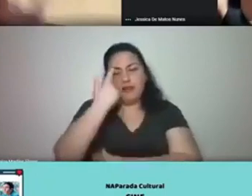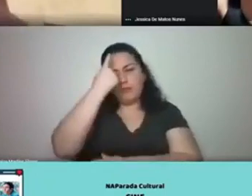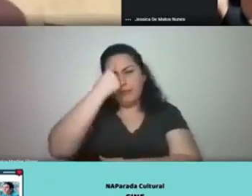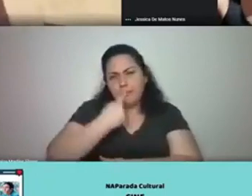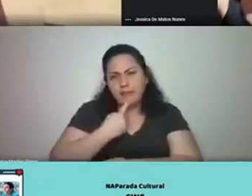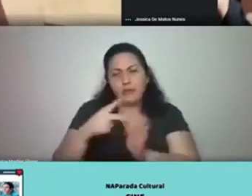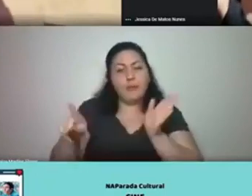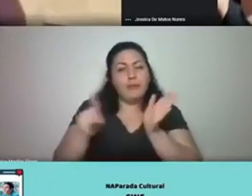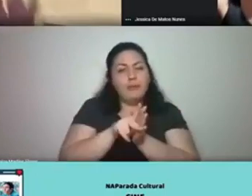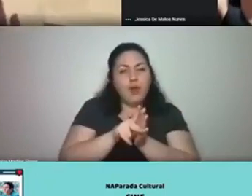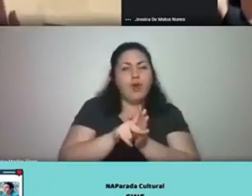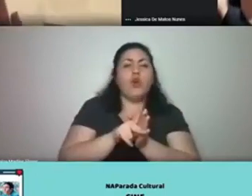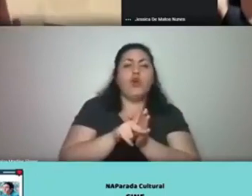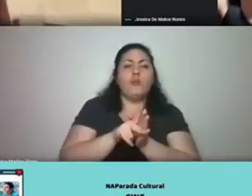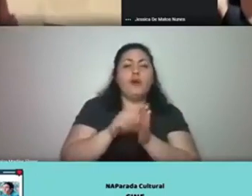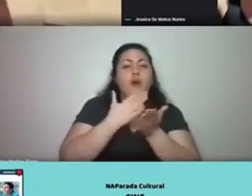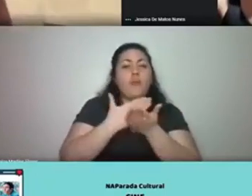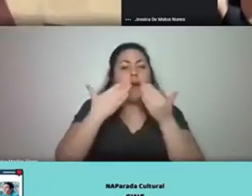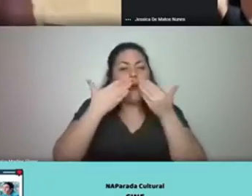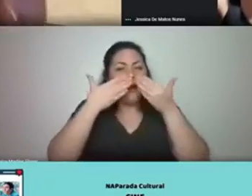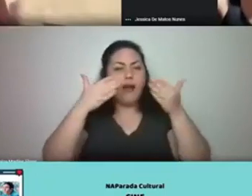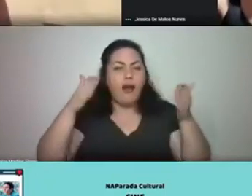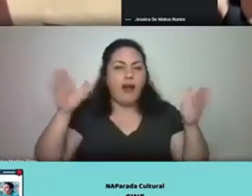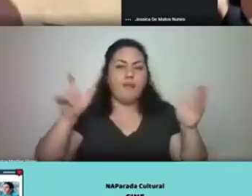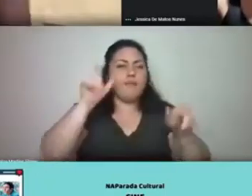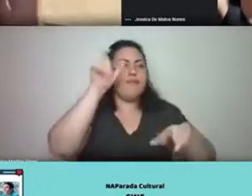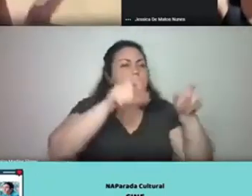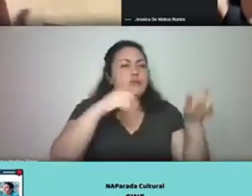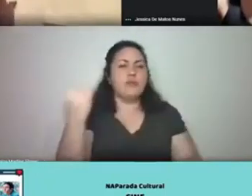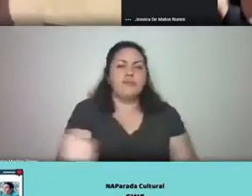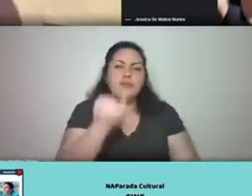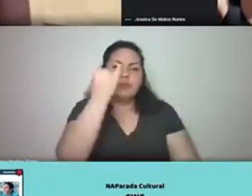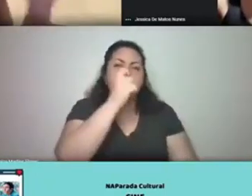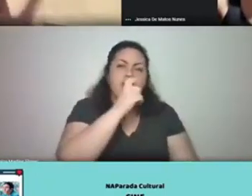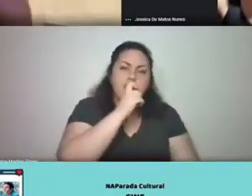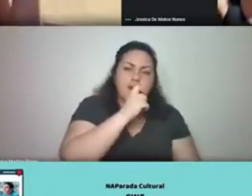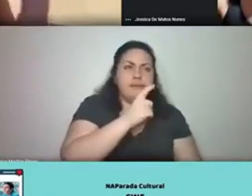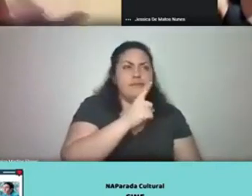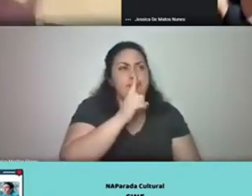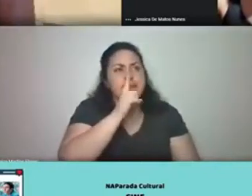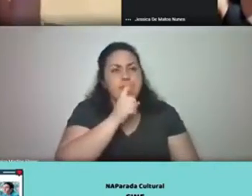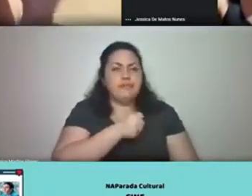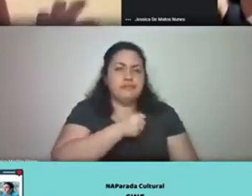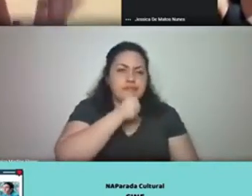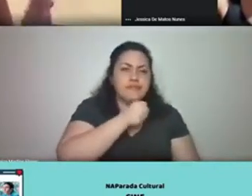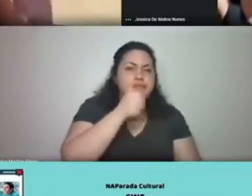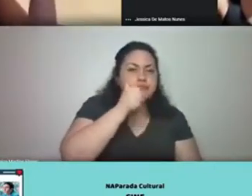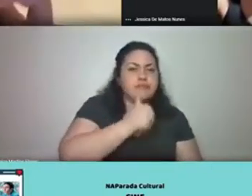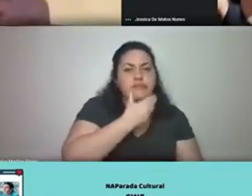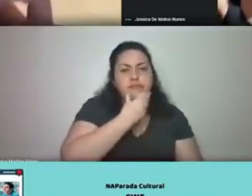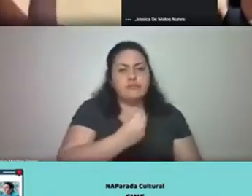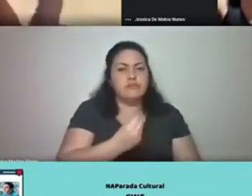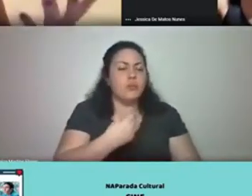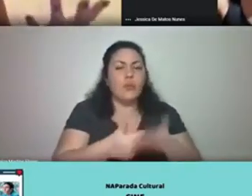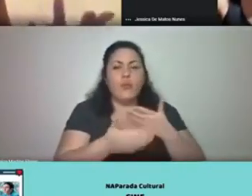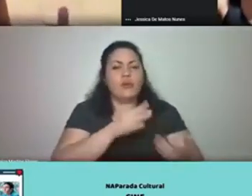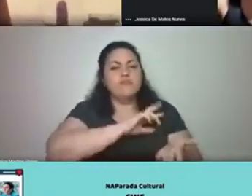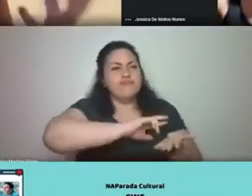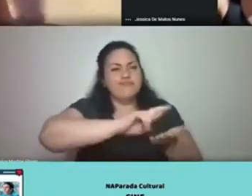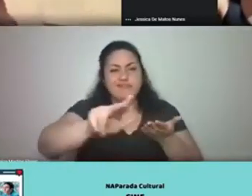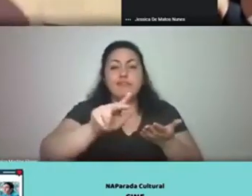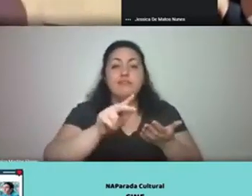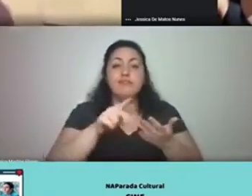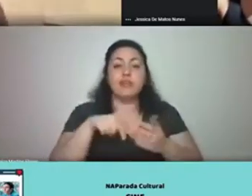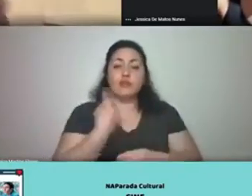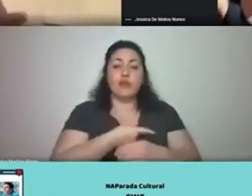para aquelas pessoas que são importantes, pode ser pai, pode ser mãe, pode ser vô, vó, namorado, também vai dando espaço